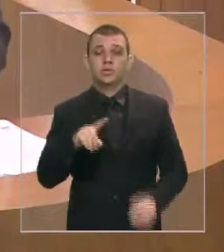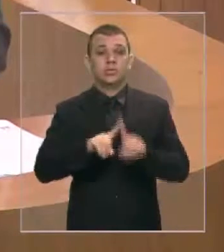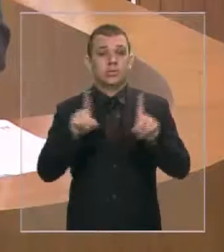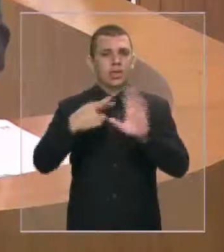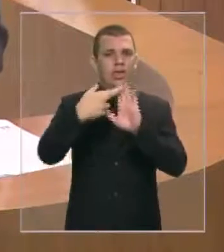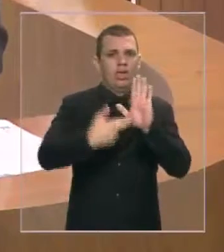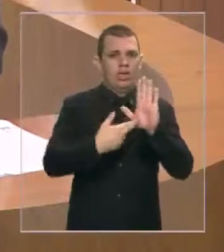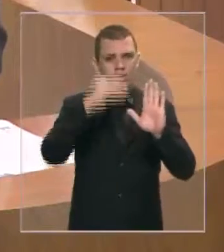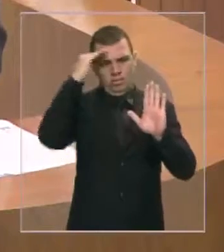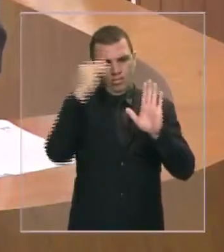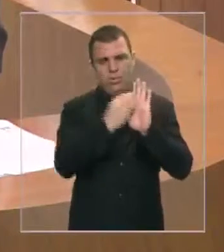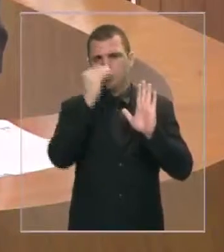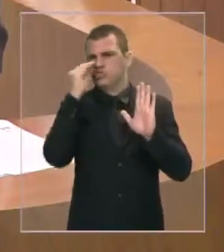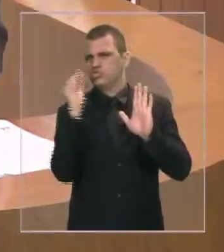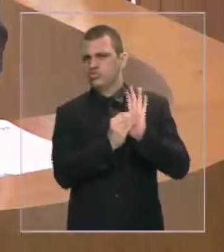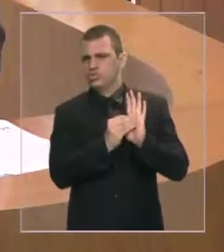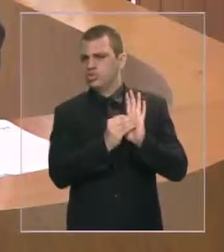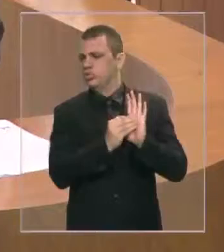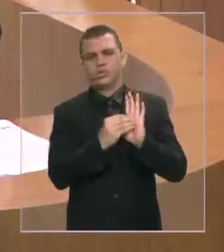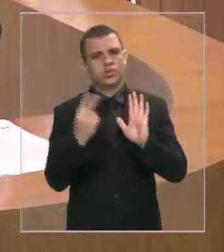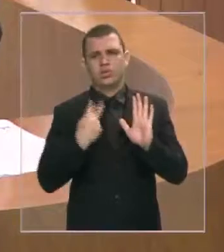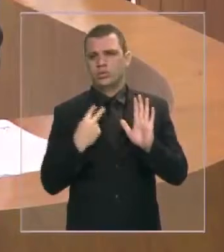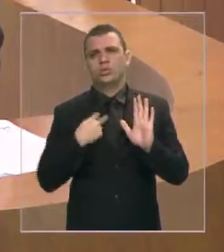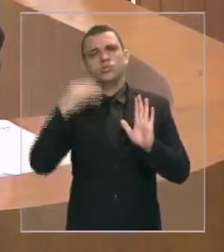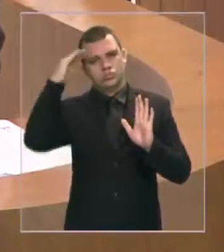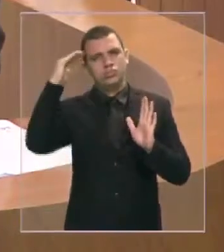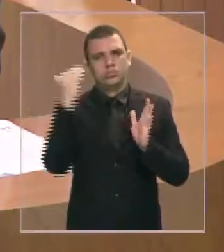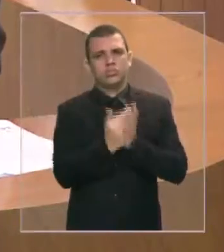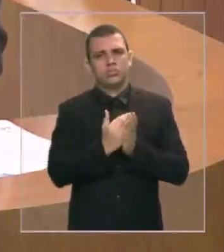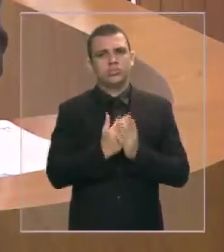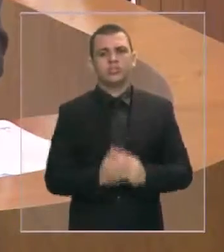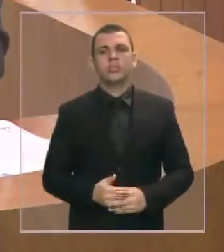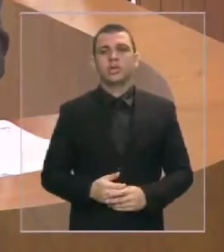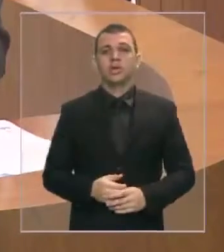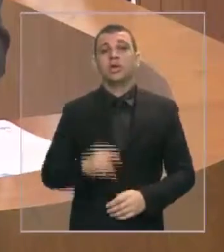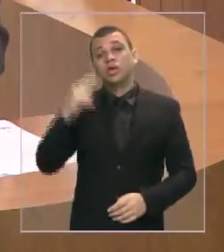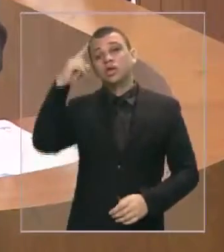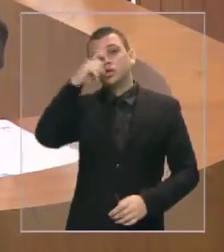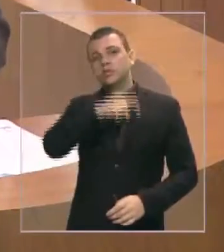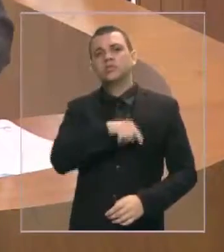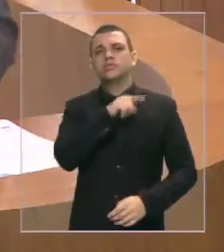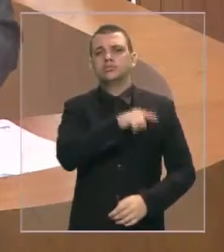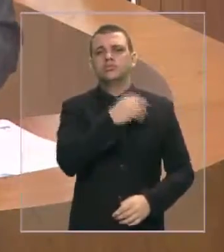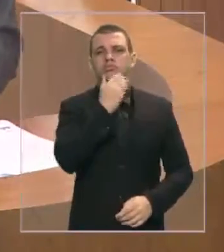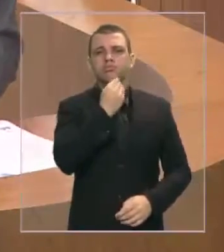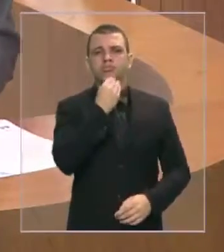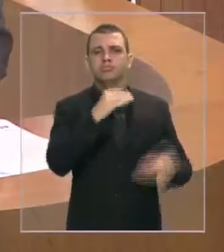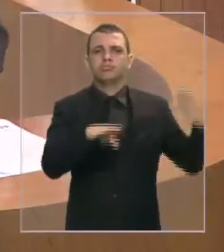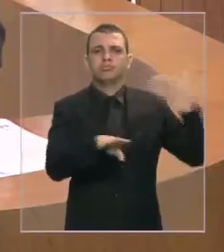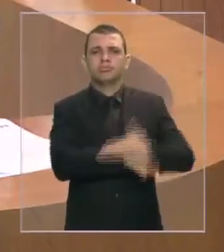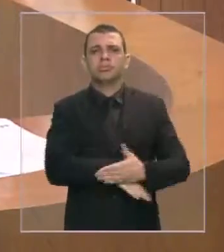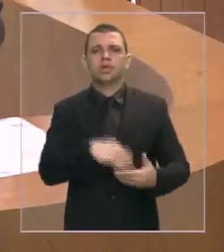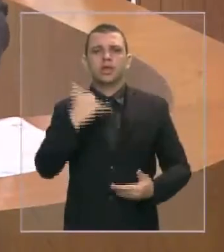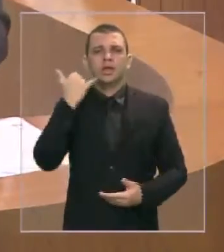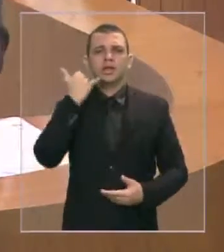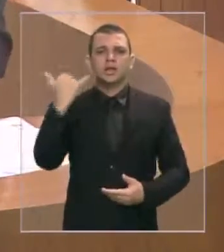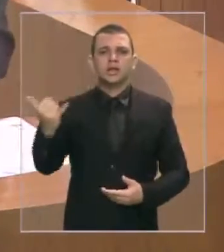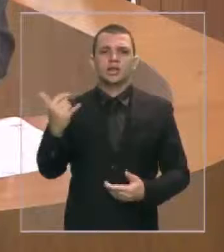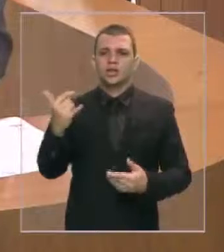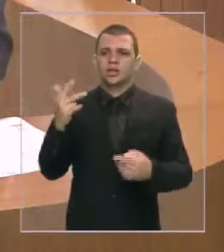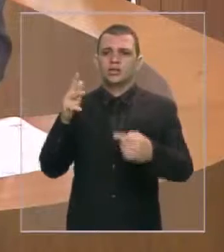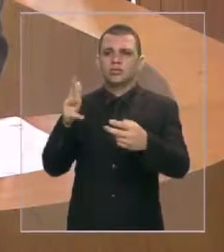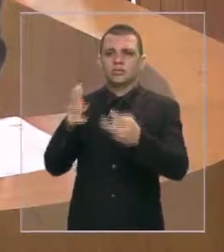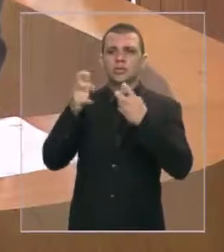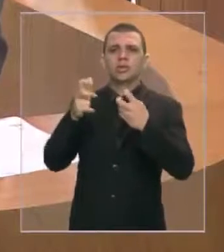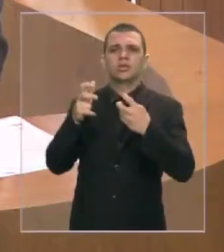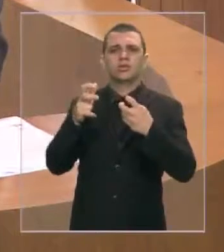episódio ocorrido ontem. Muito difícil que a legalidade dessa interceptação telefônica seja confirmada